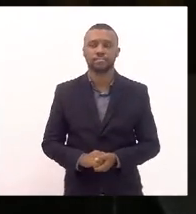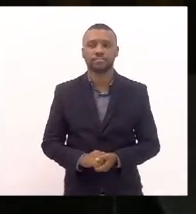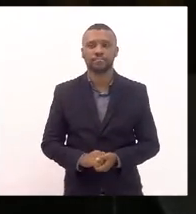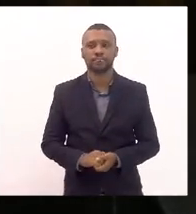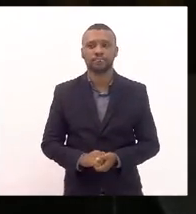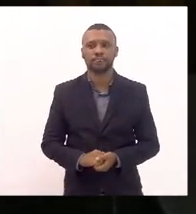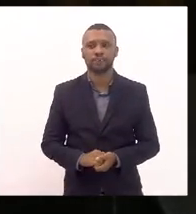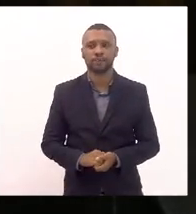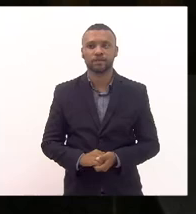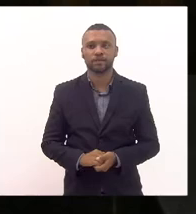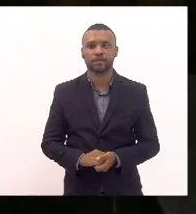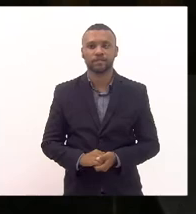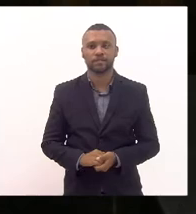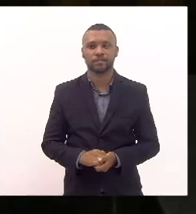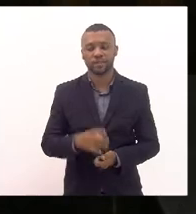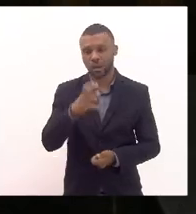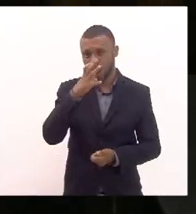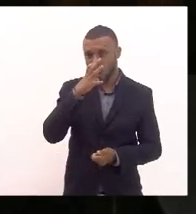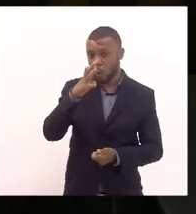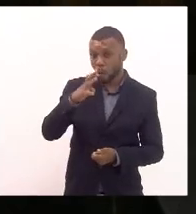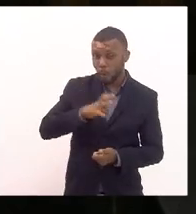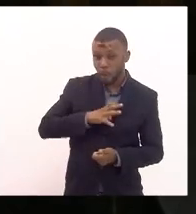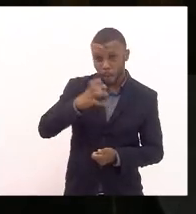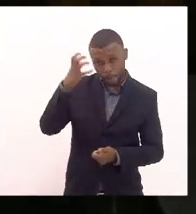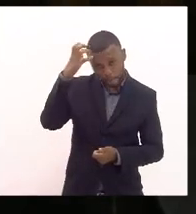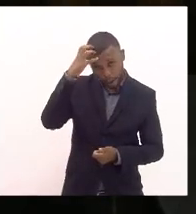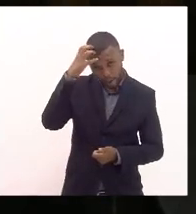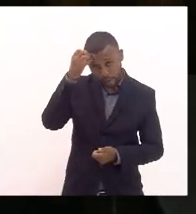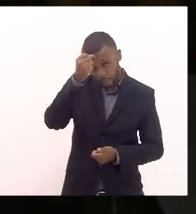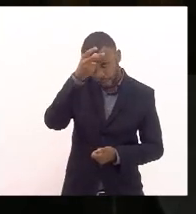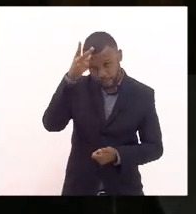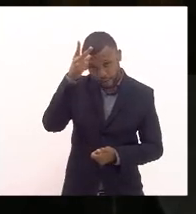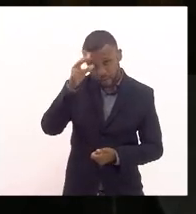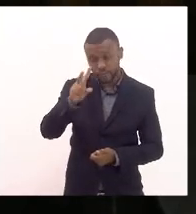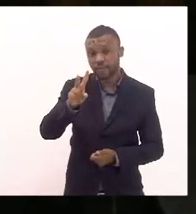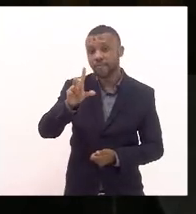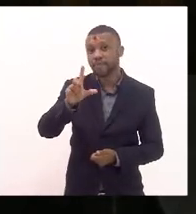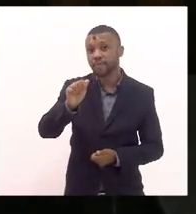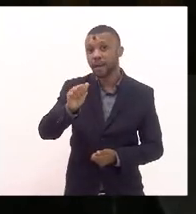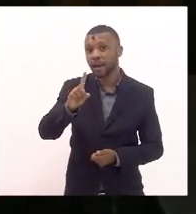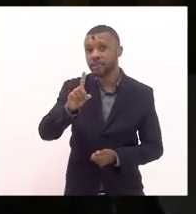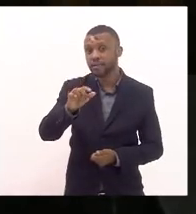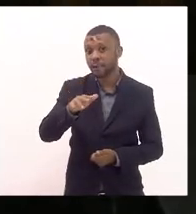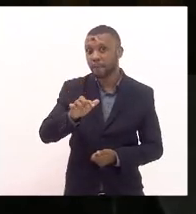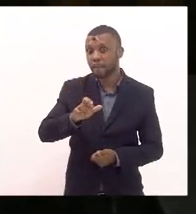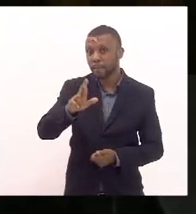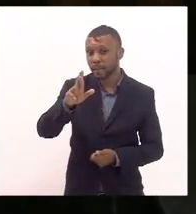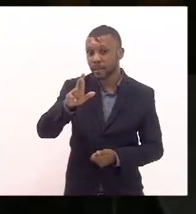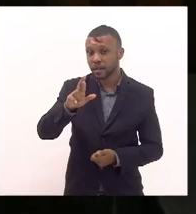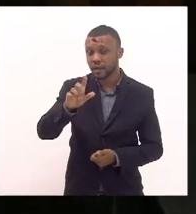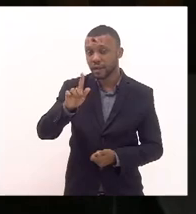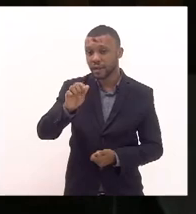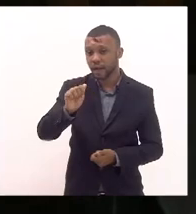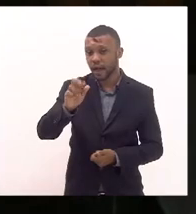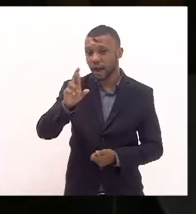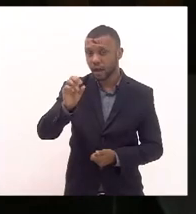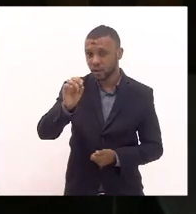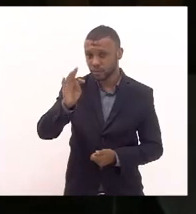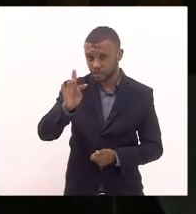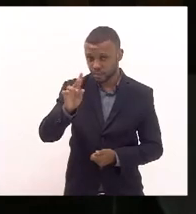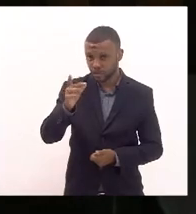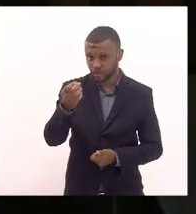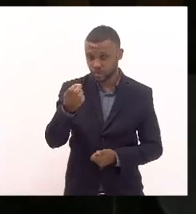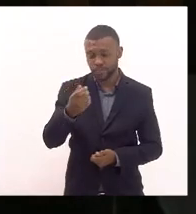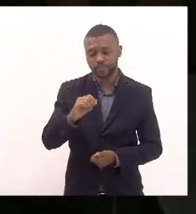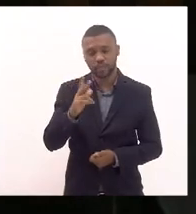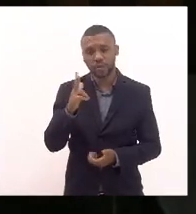o culpado Prefeito Wladimir garotinho time da unidade